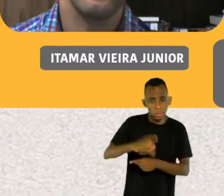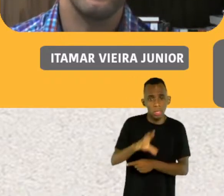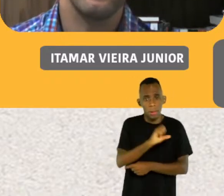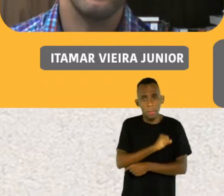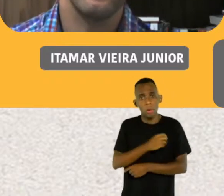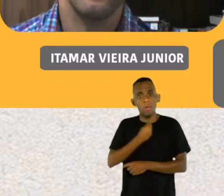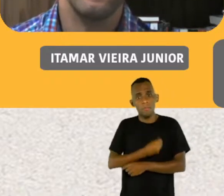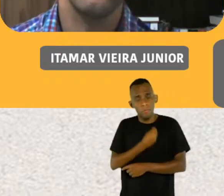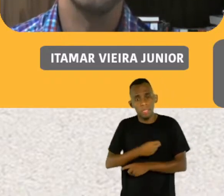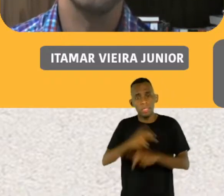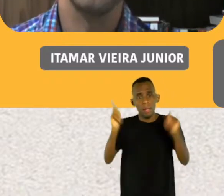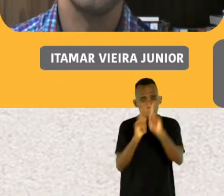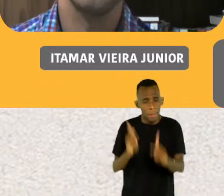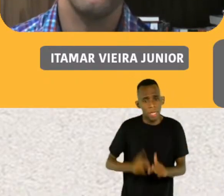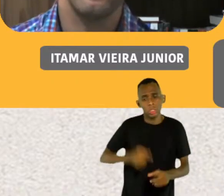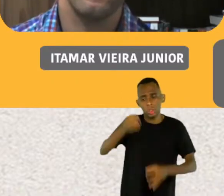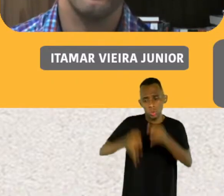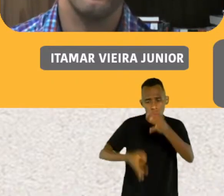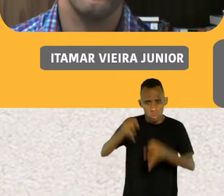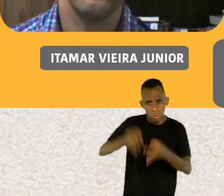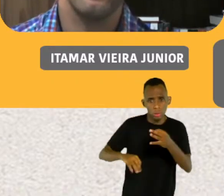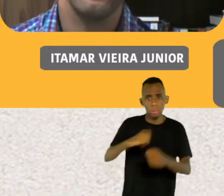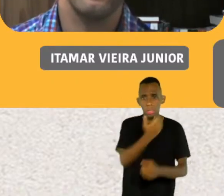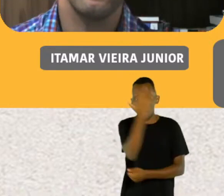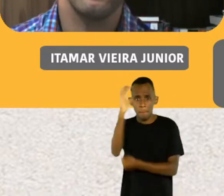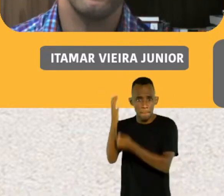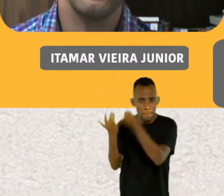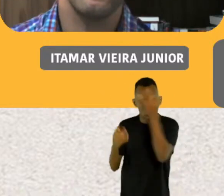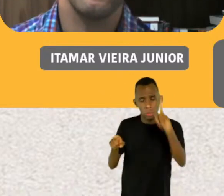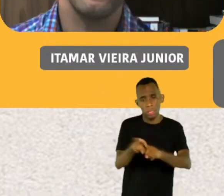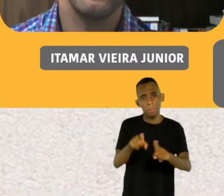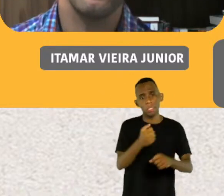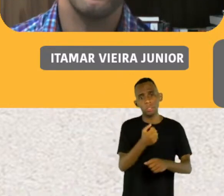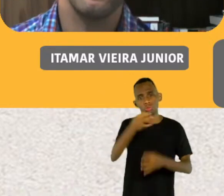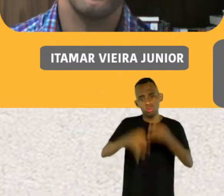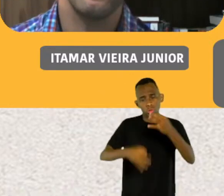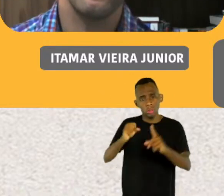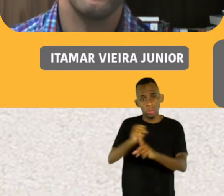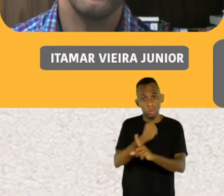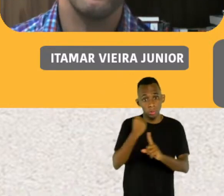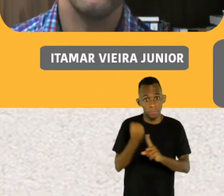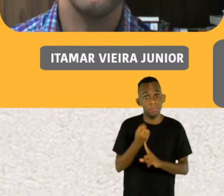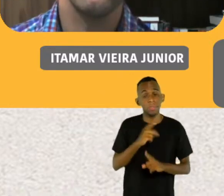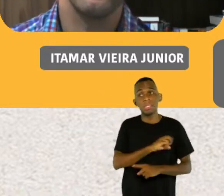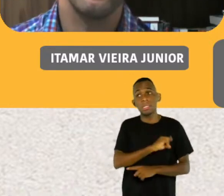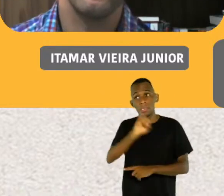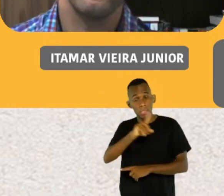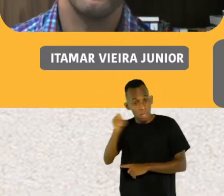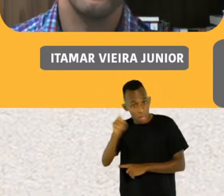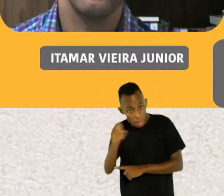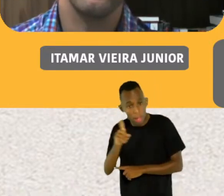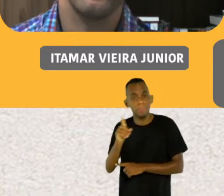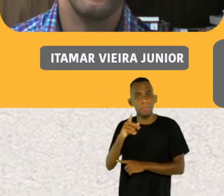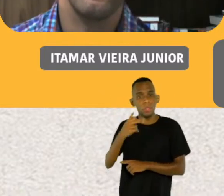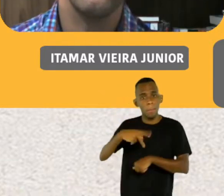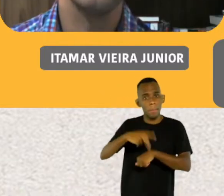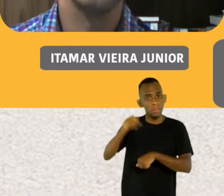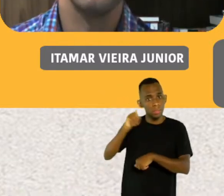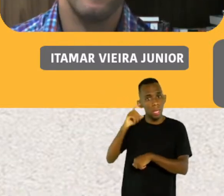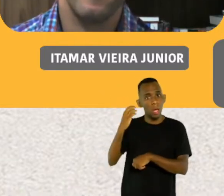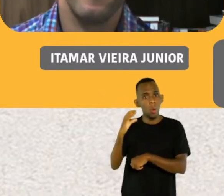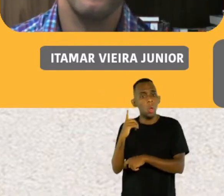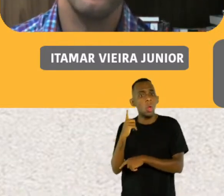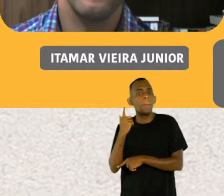justiça ambiental, né? Bom, se a Colômbia elege um presidente com esse discurso do amor e da